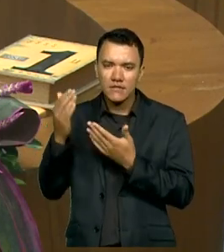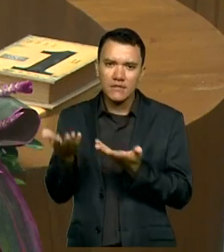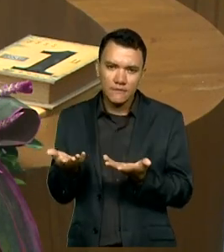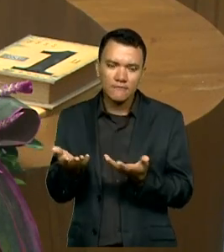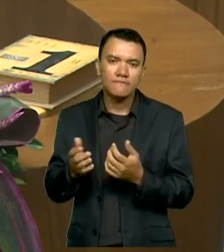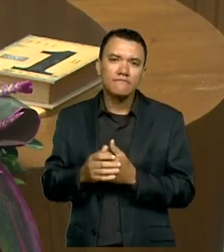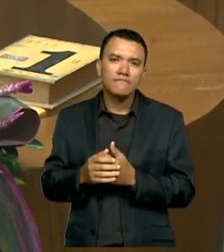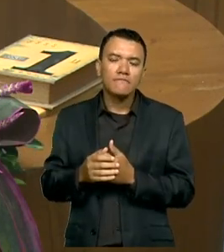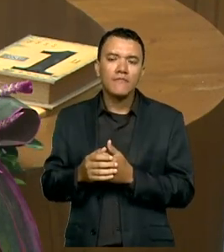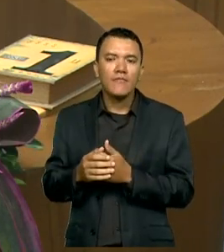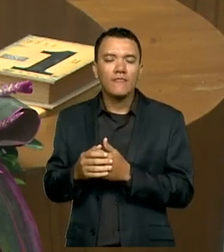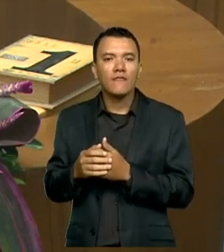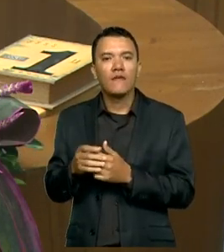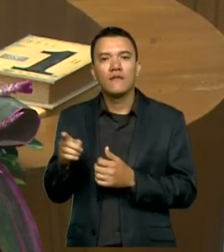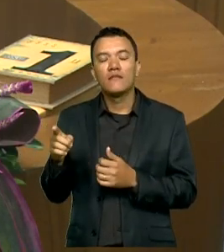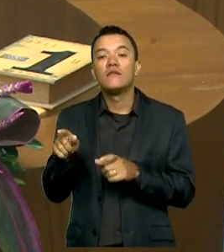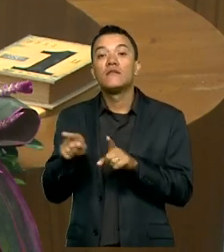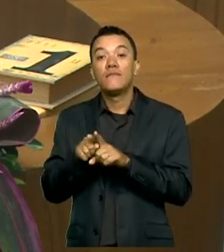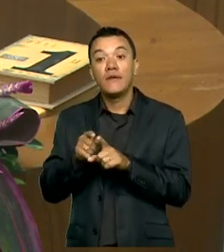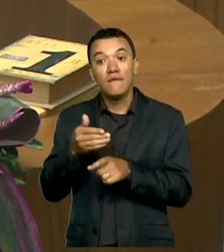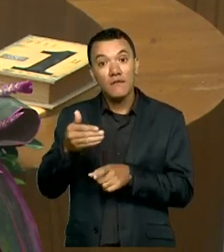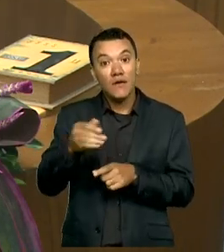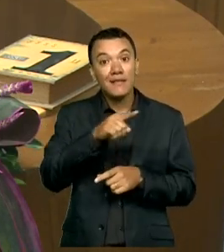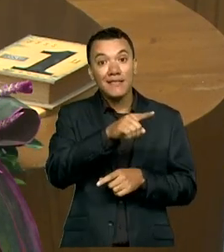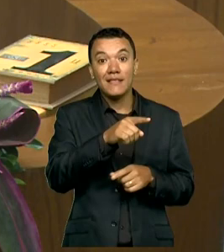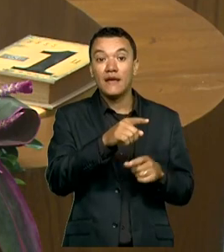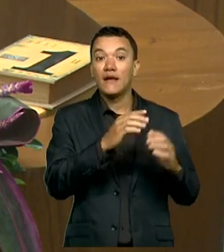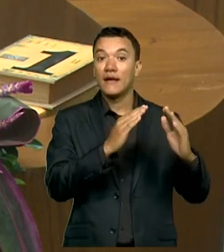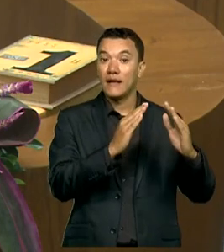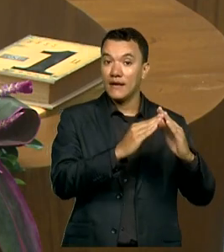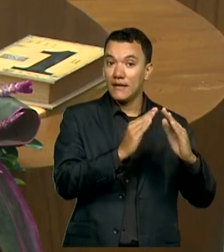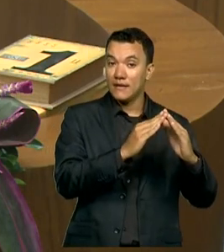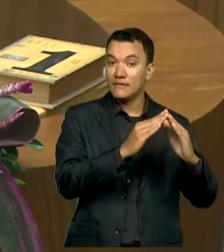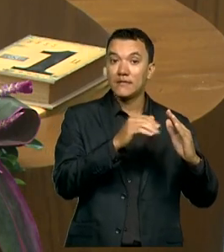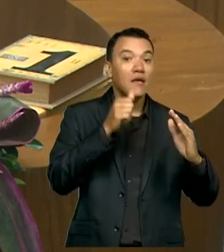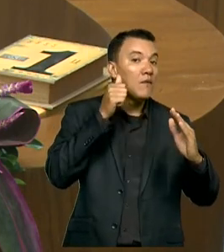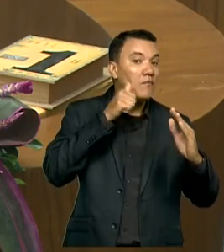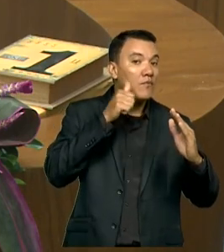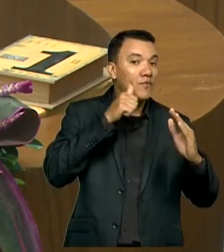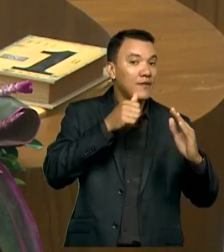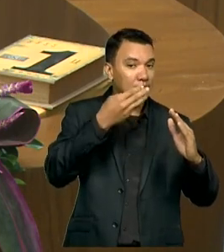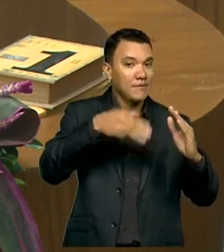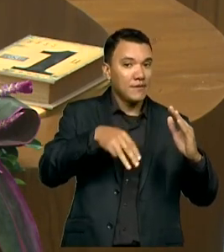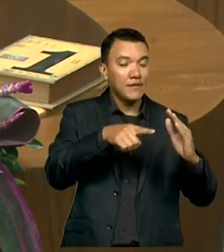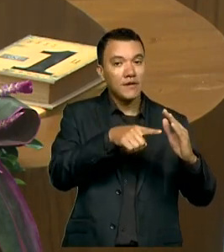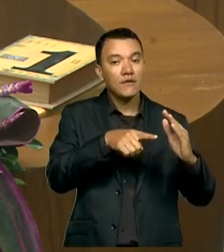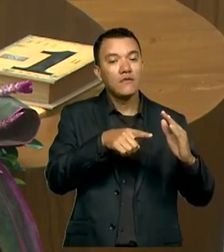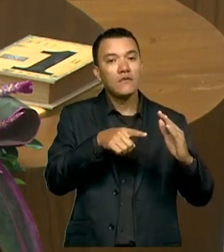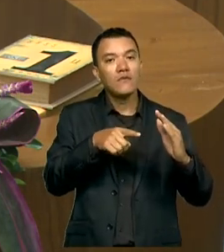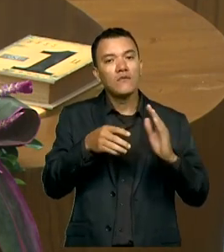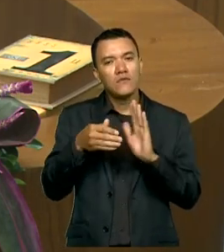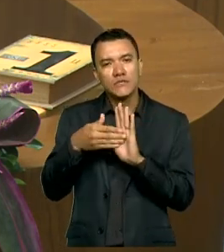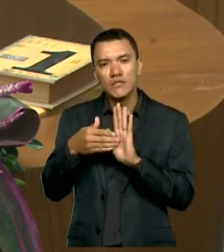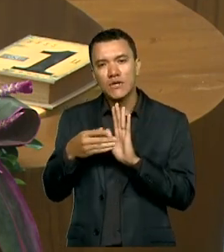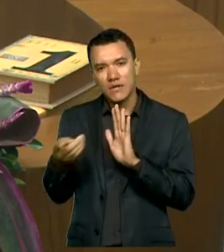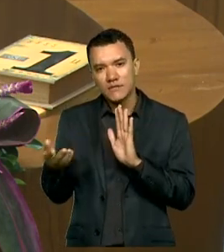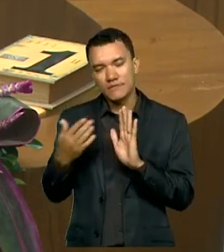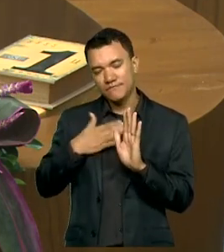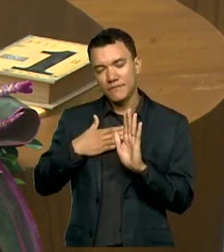em andamento a Casa da Mulher Maranhense lá, uma indicação também da doutora Viviane, mas espero